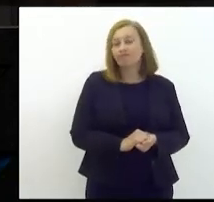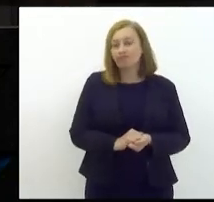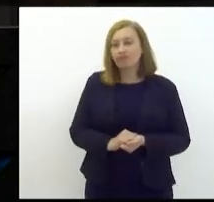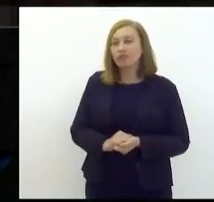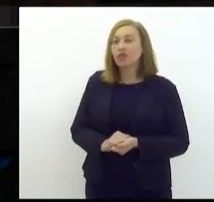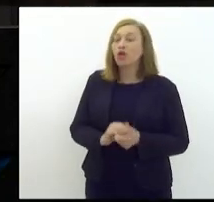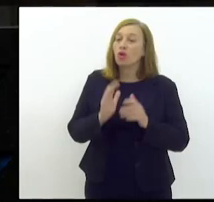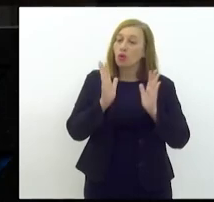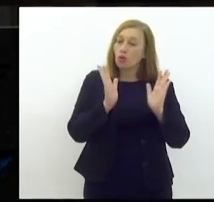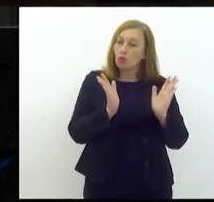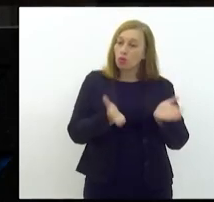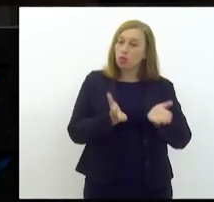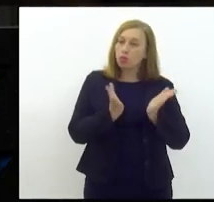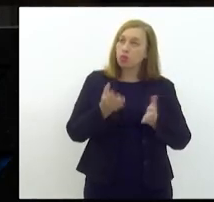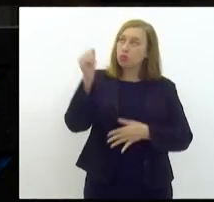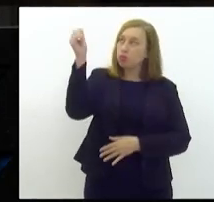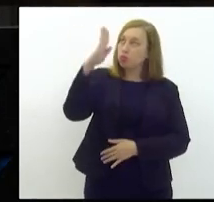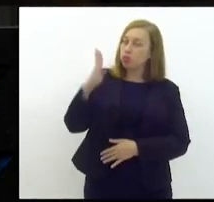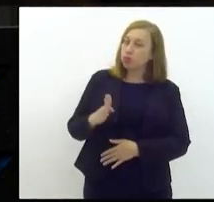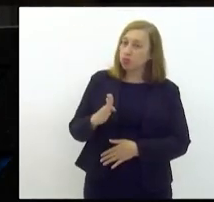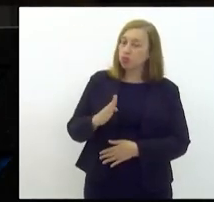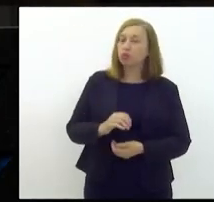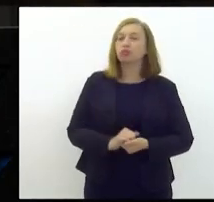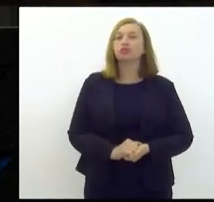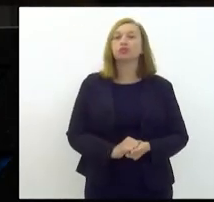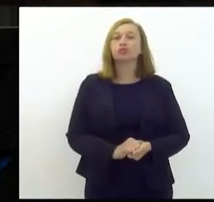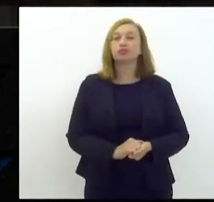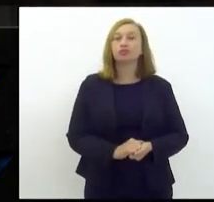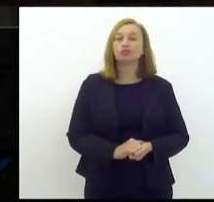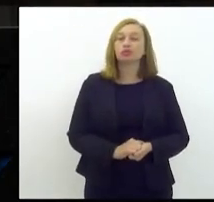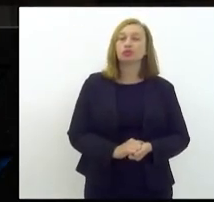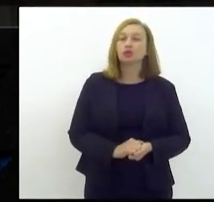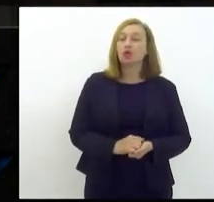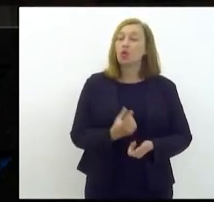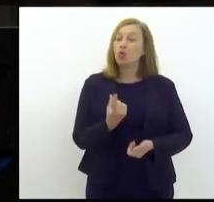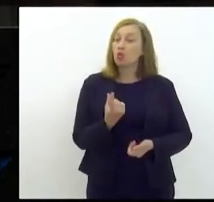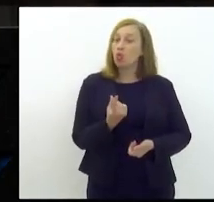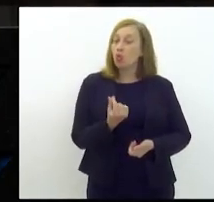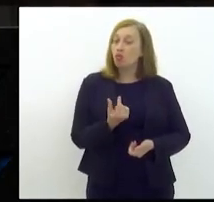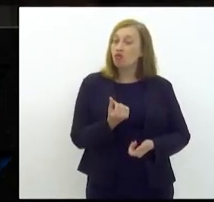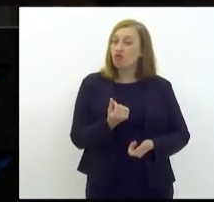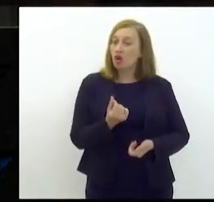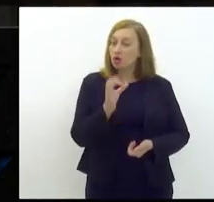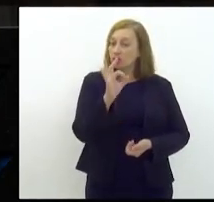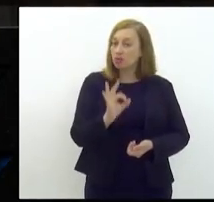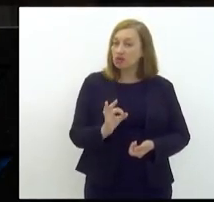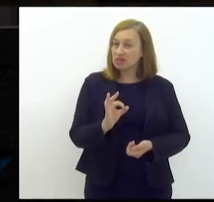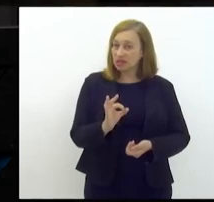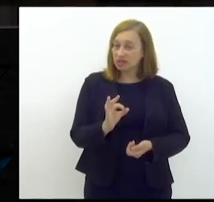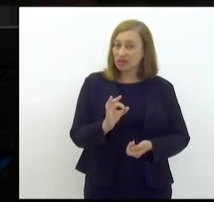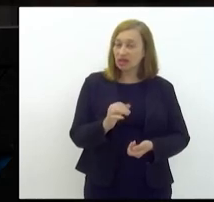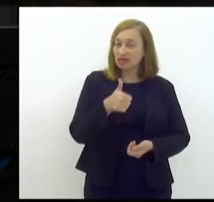hoje o Brasil pratica uma taxa SELIC de